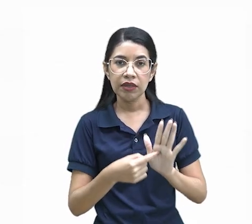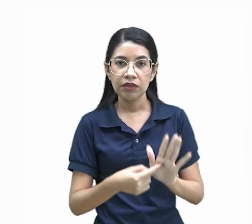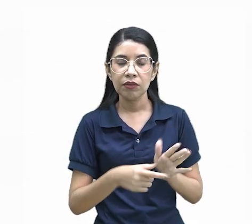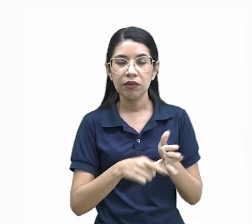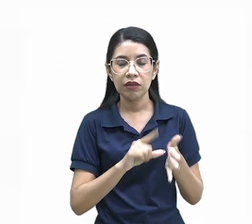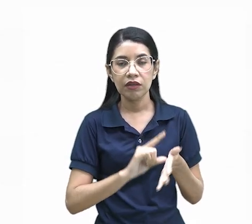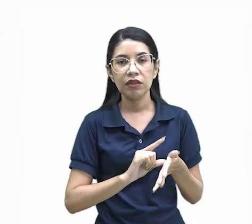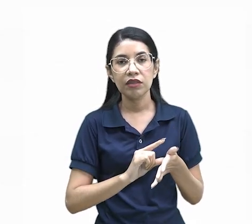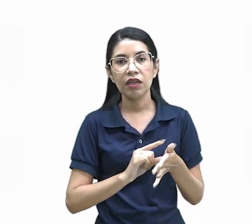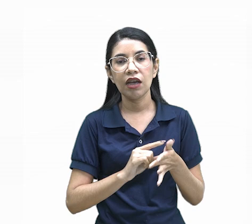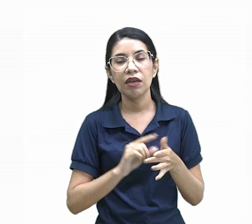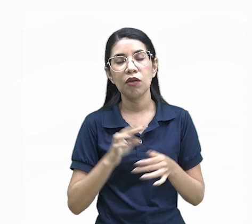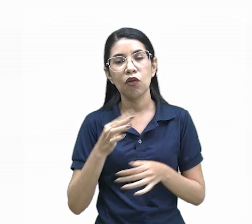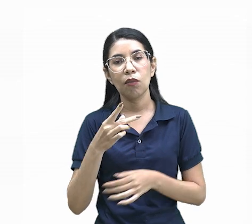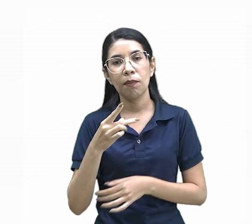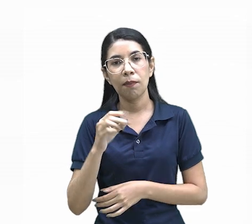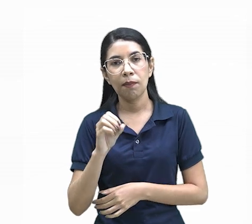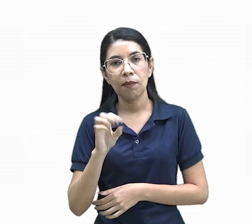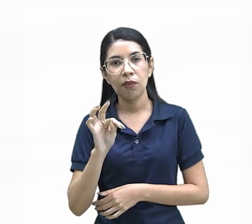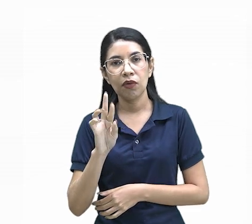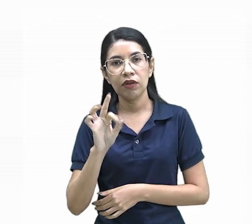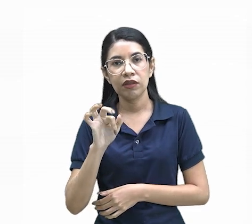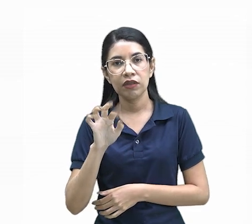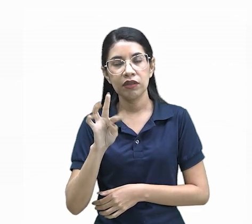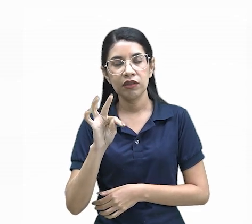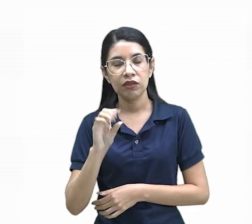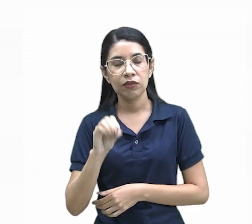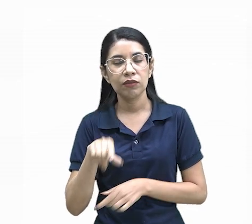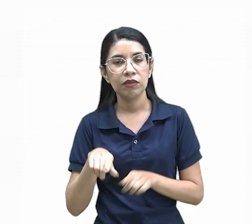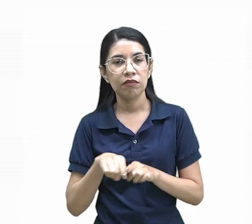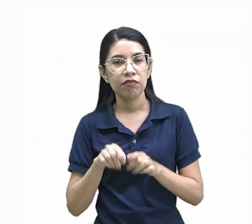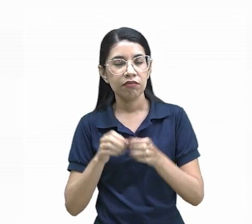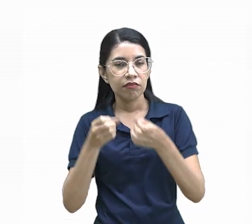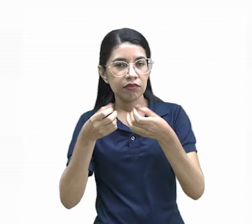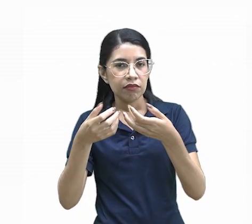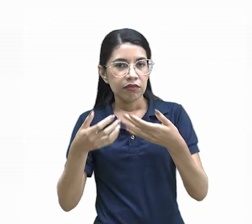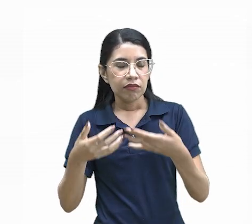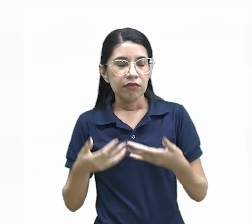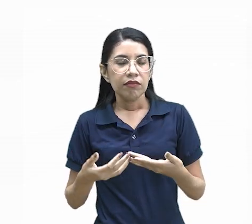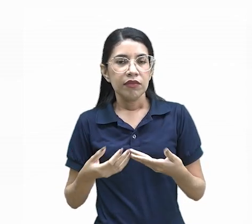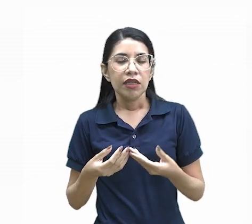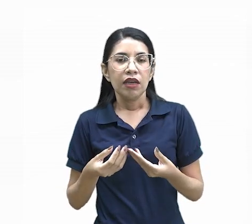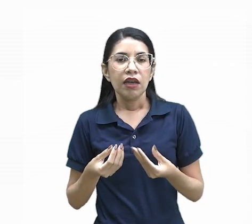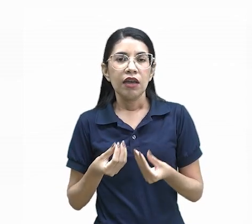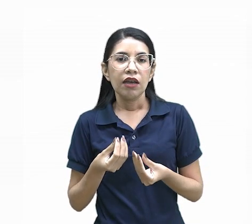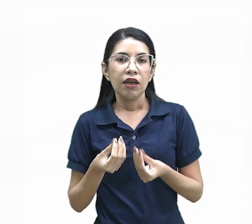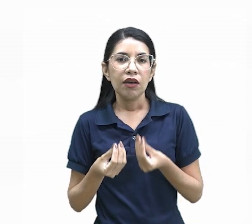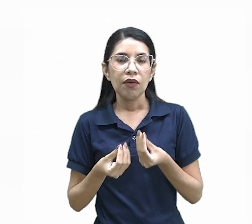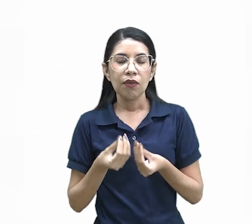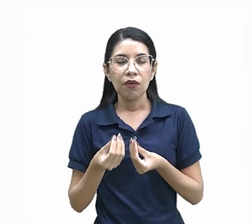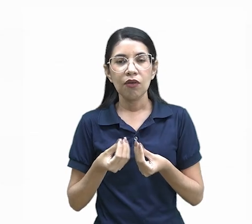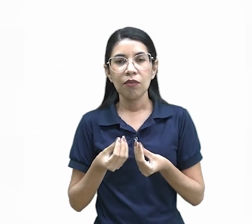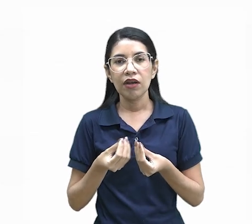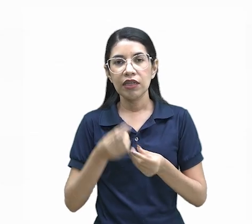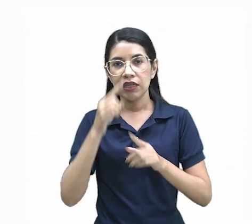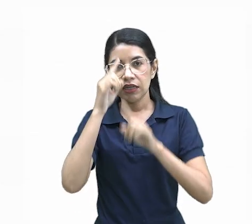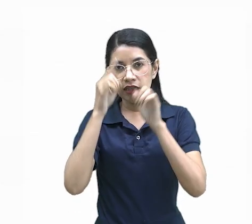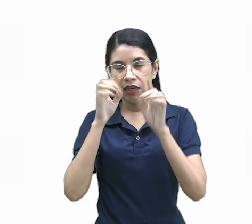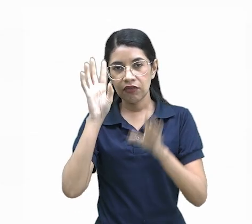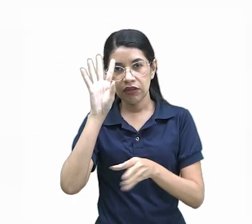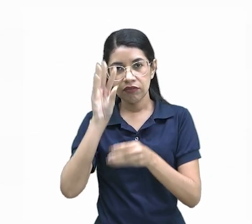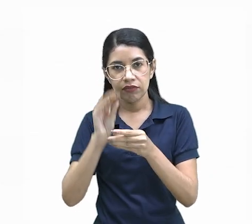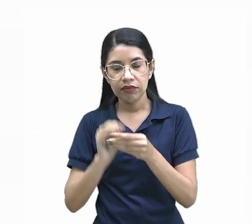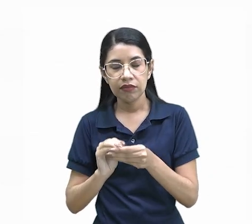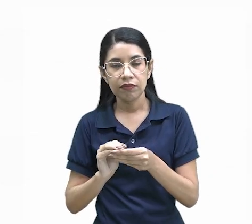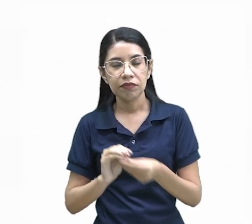E aí você vai para o portanto, né? Vai então explicar ali algo, vai finalizar algo. Geralmente a gente